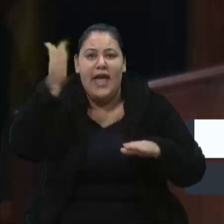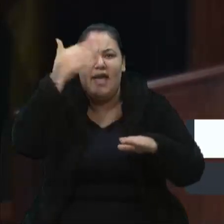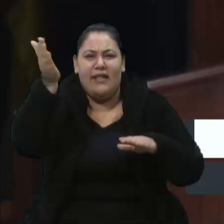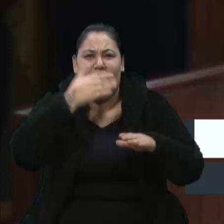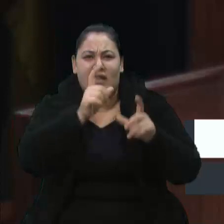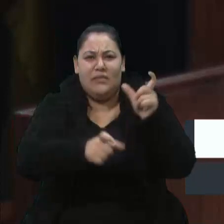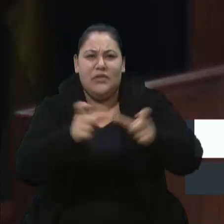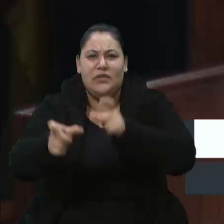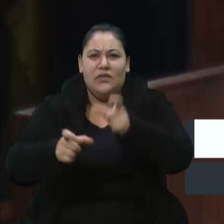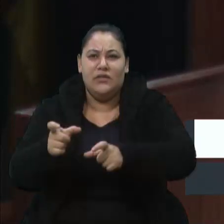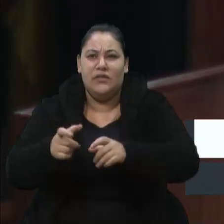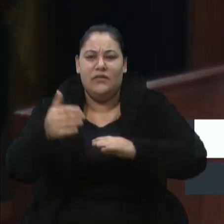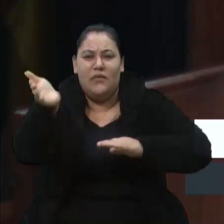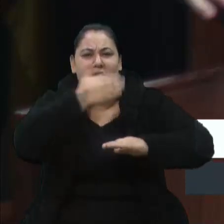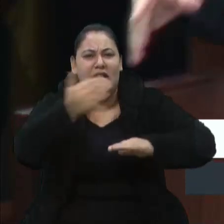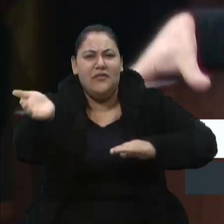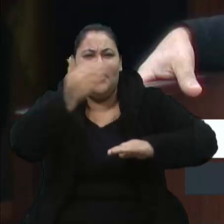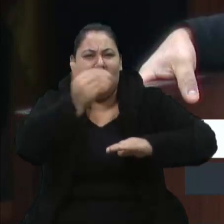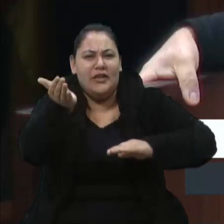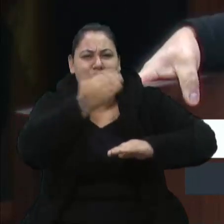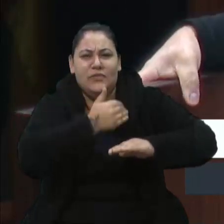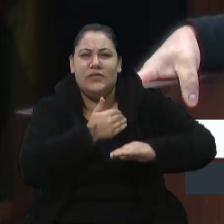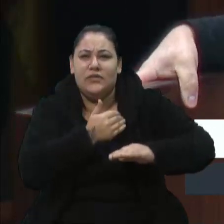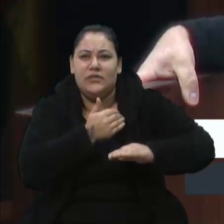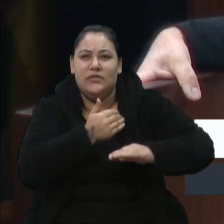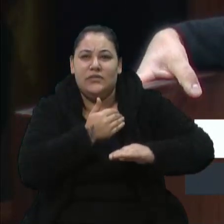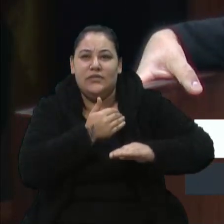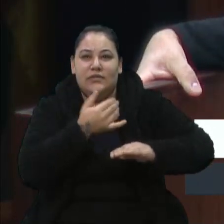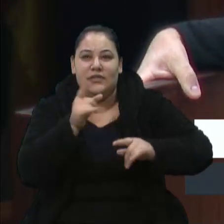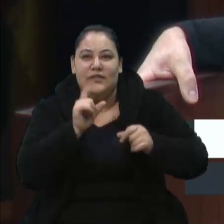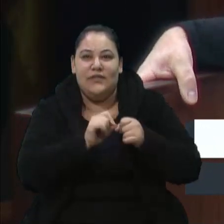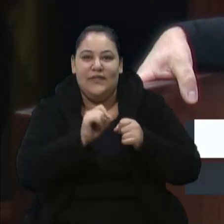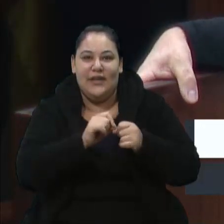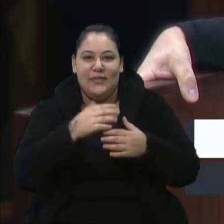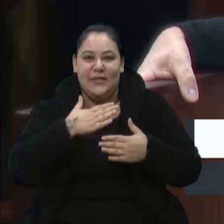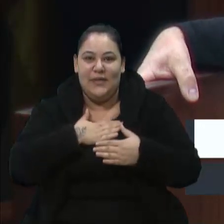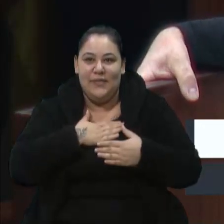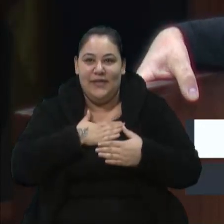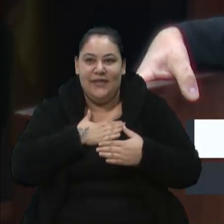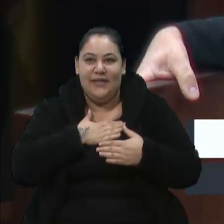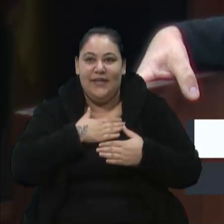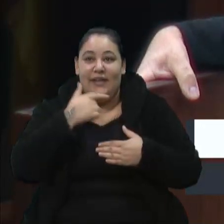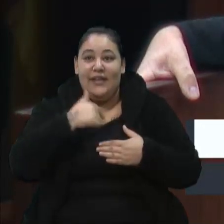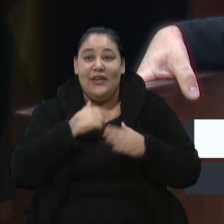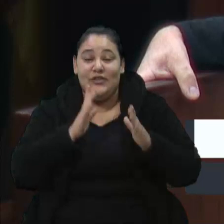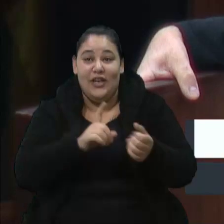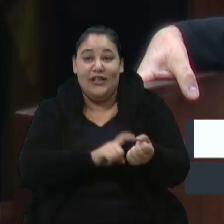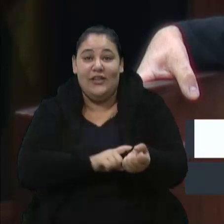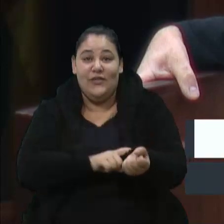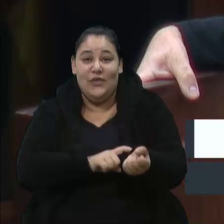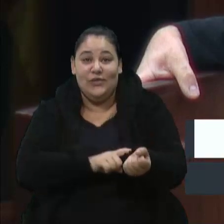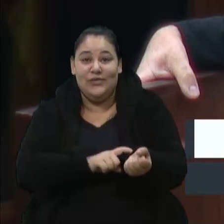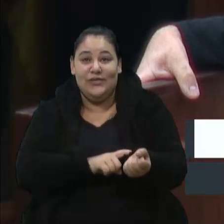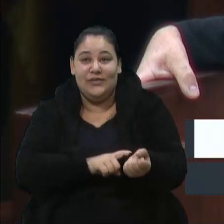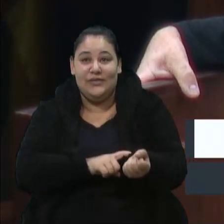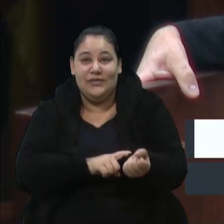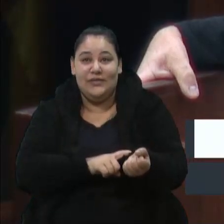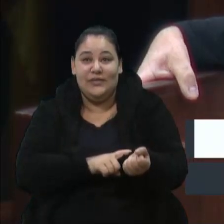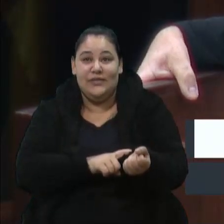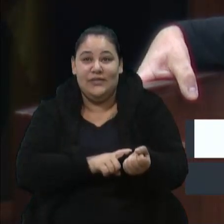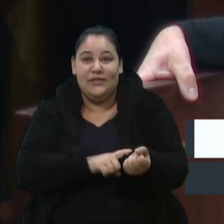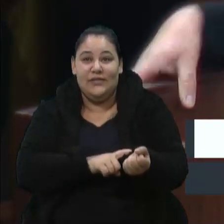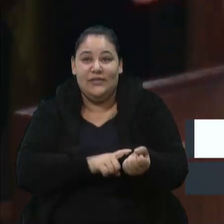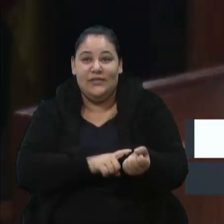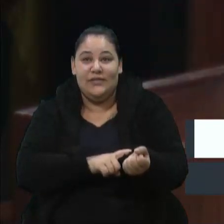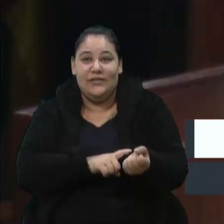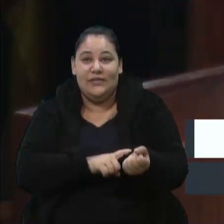entrem, vamos entrando, vamos entrando, vamos entrando. Se fazem isso para mim e eu já estou no calor do debate, com certeza o senhor diz que bota o